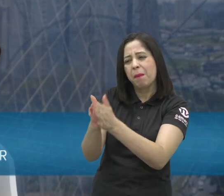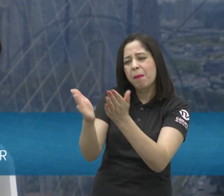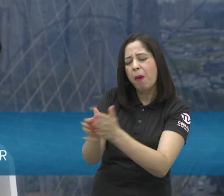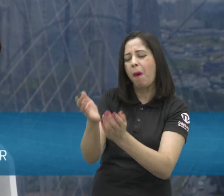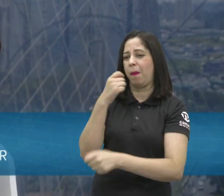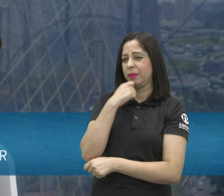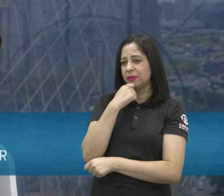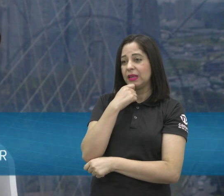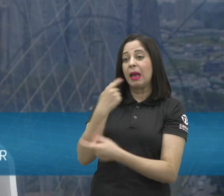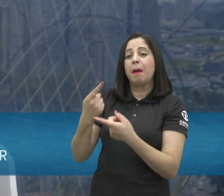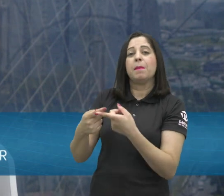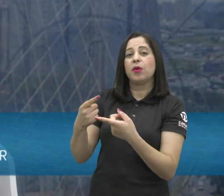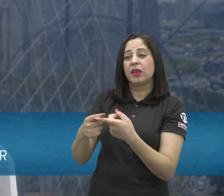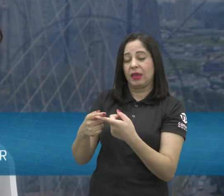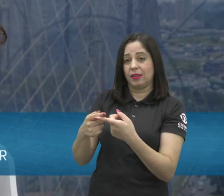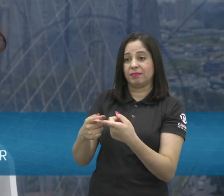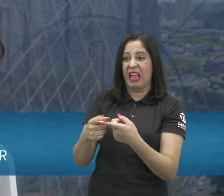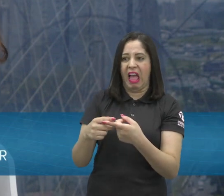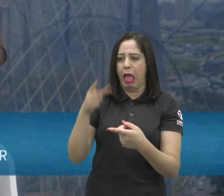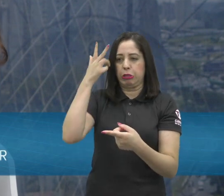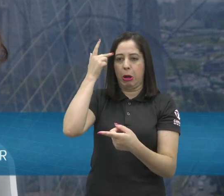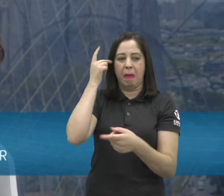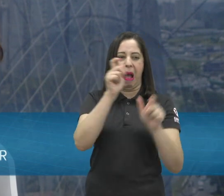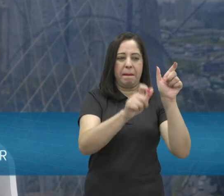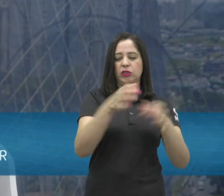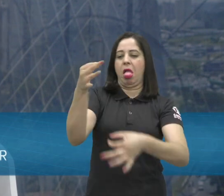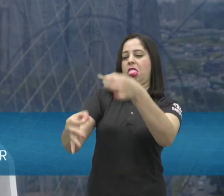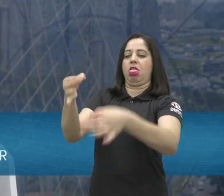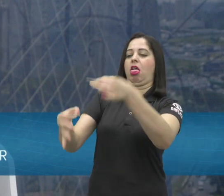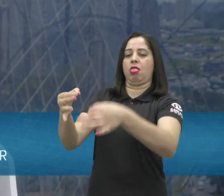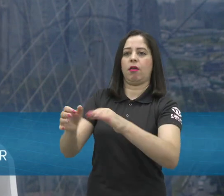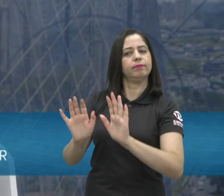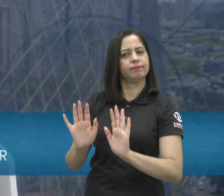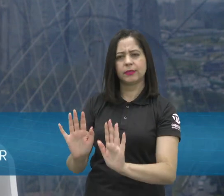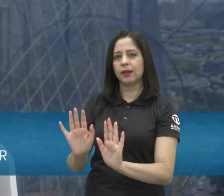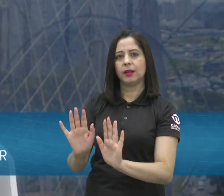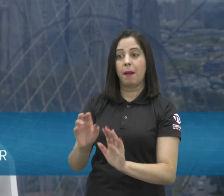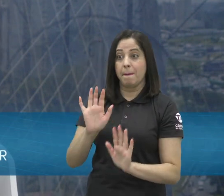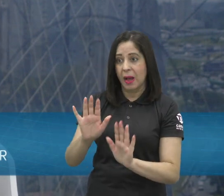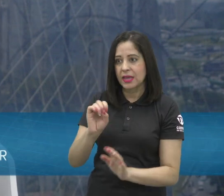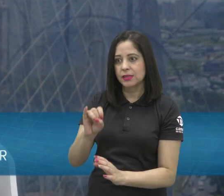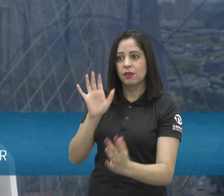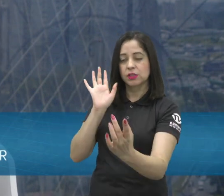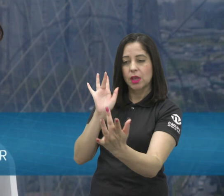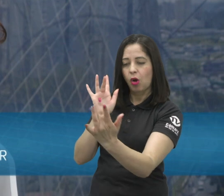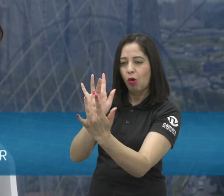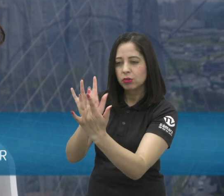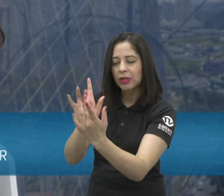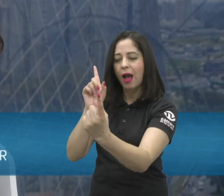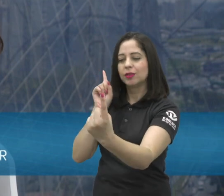condições, porque existem muitos julgamentos também para dizer sobre isso, Então, quando realmente você vive,